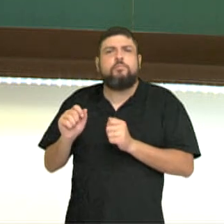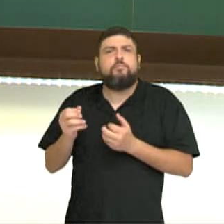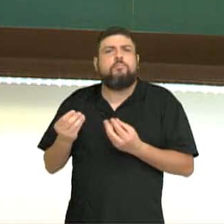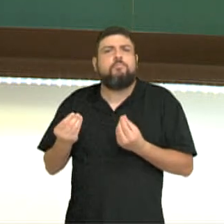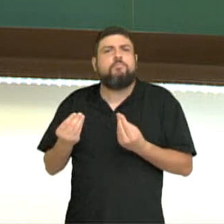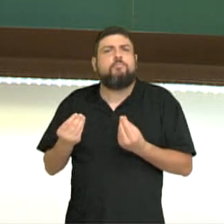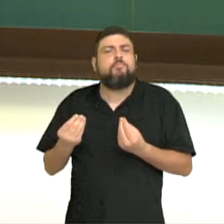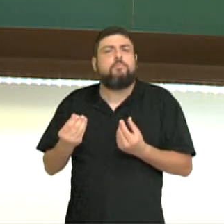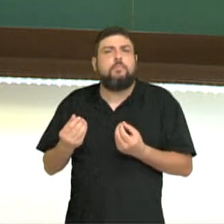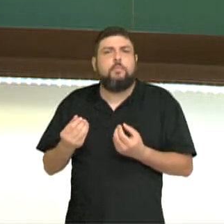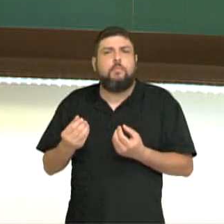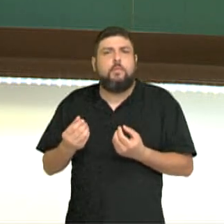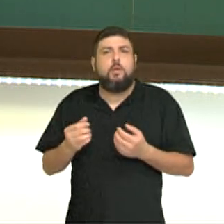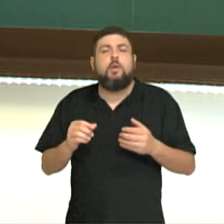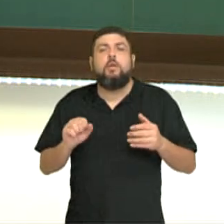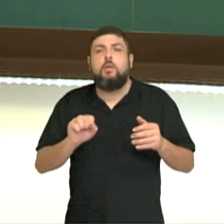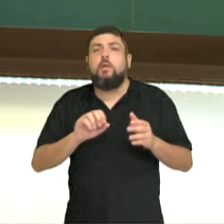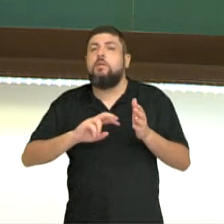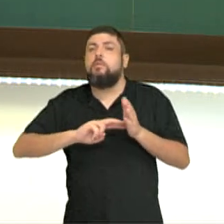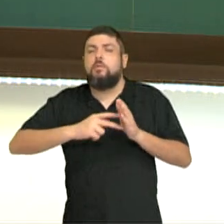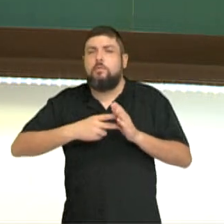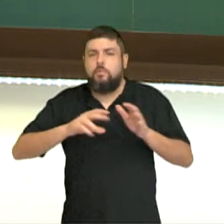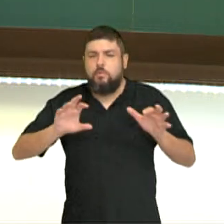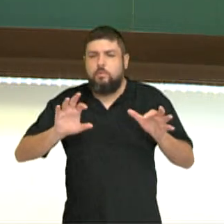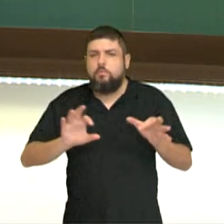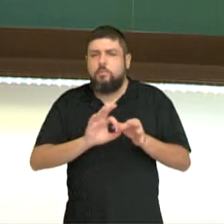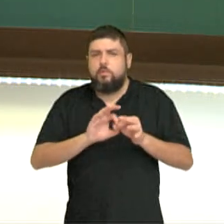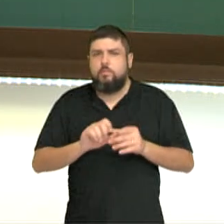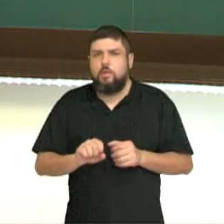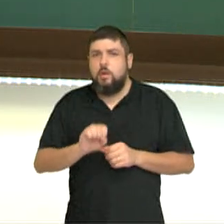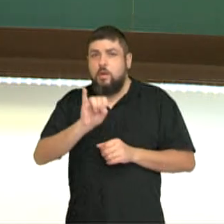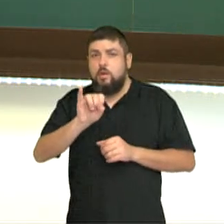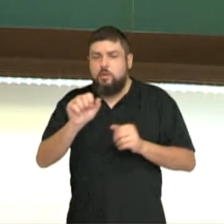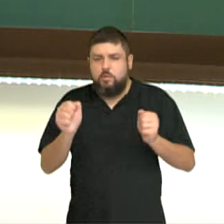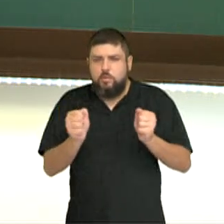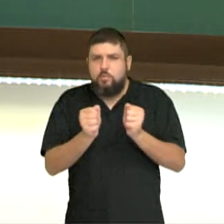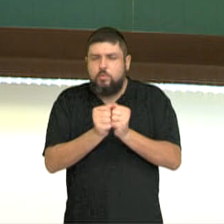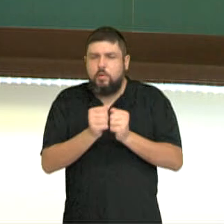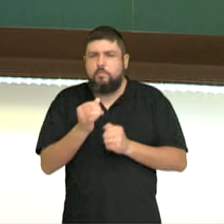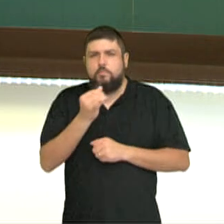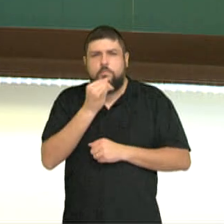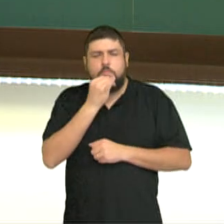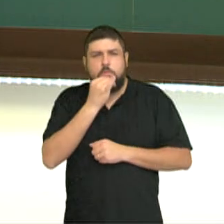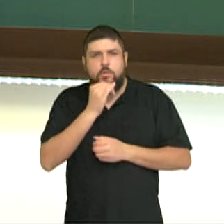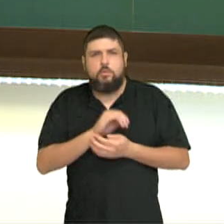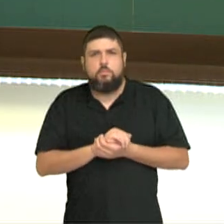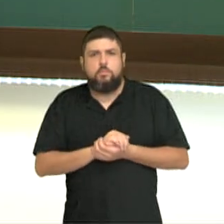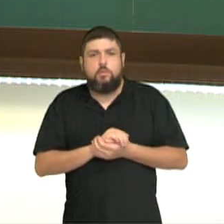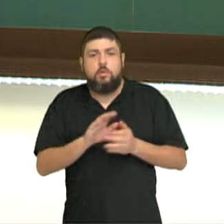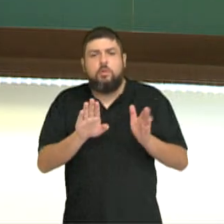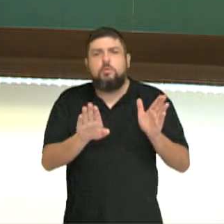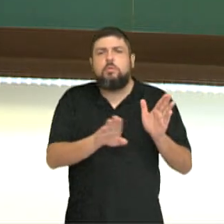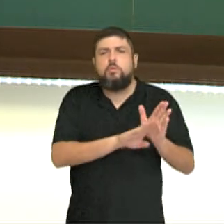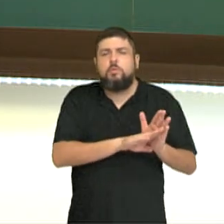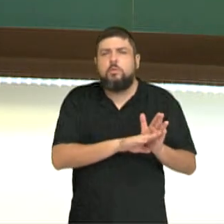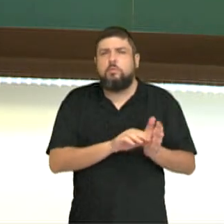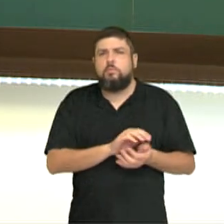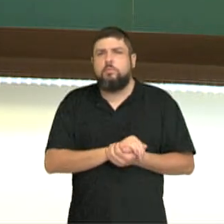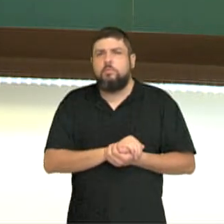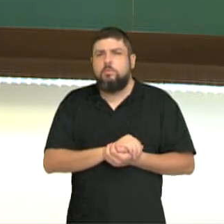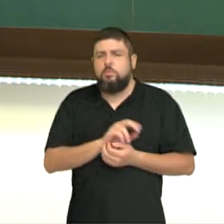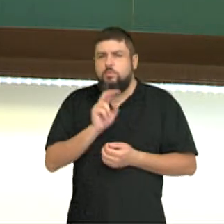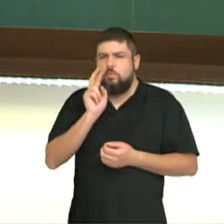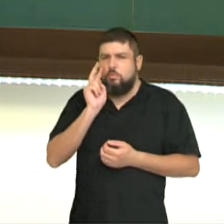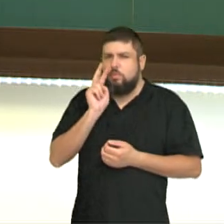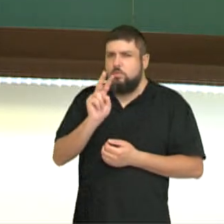principal. Se ela fosse coordenada, eu diria, cheguei, olhei, percebi.